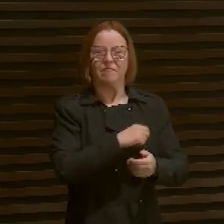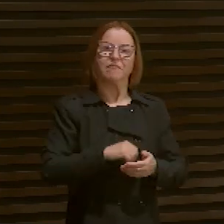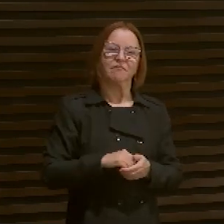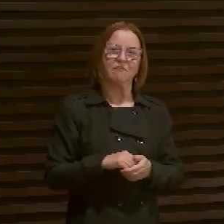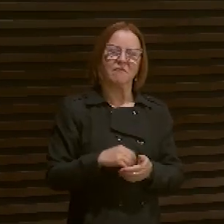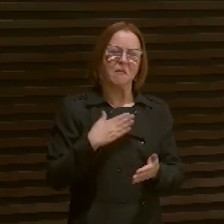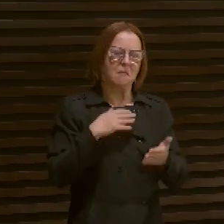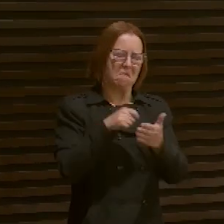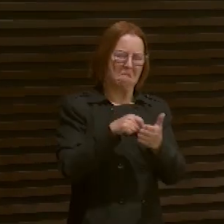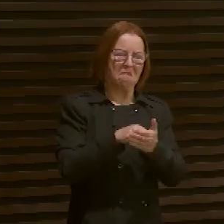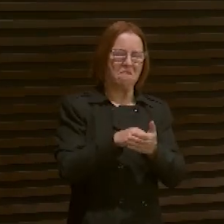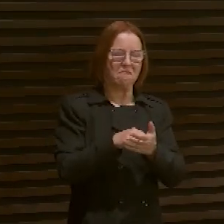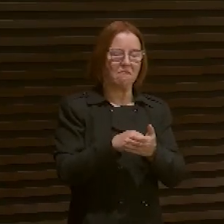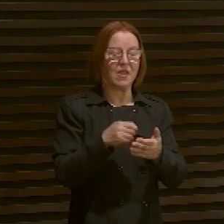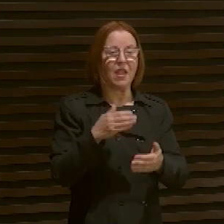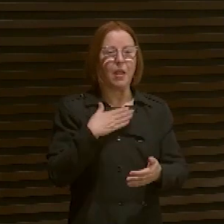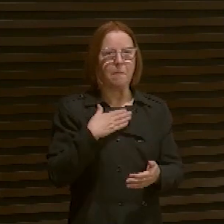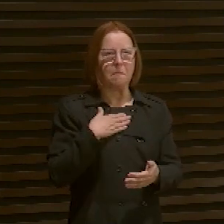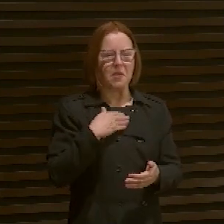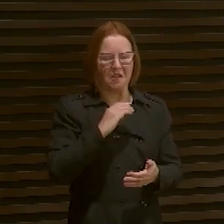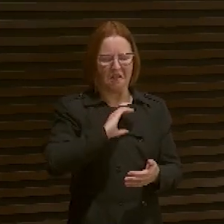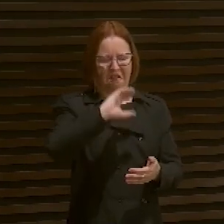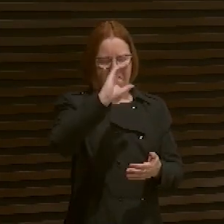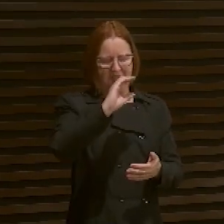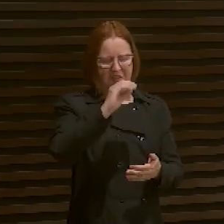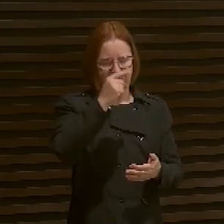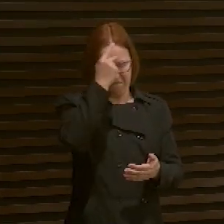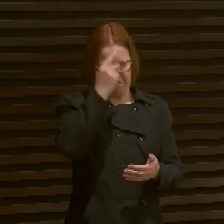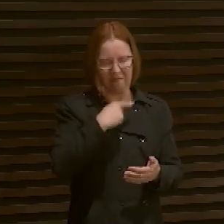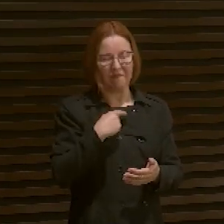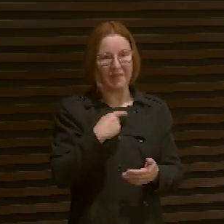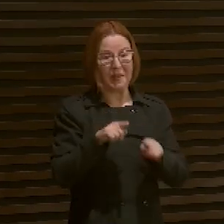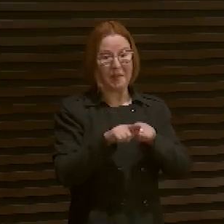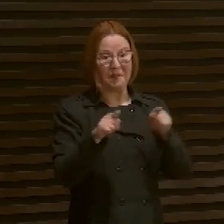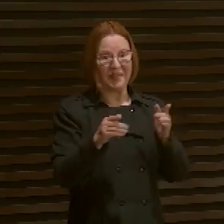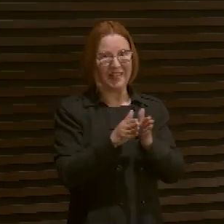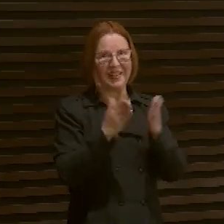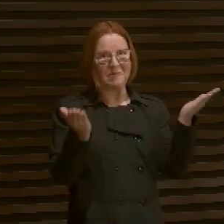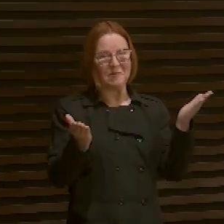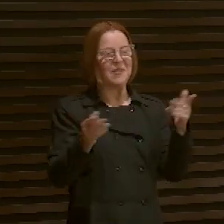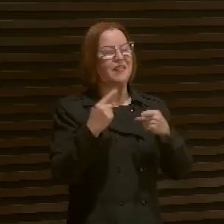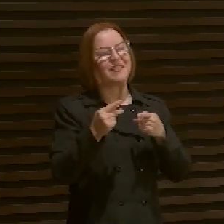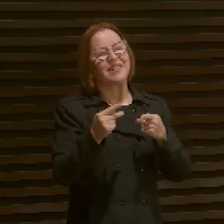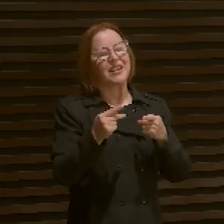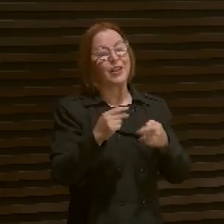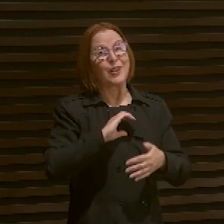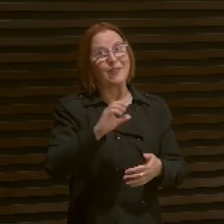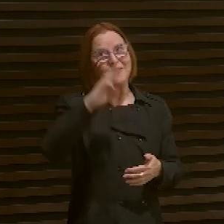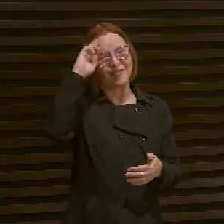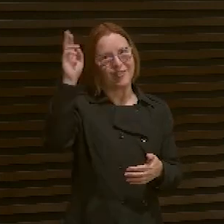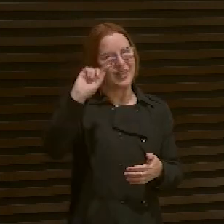com a minha autoconfiança. E a Bíblia diz, confia no Senhor e não te estribes no teu próprio